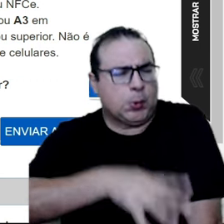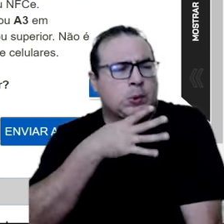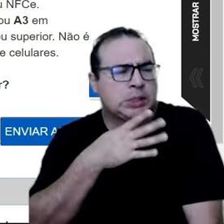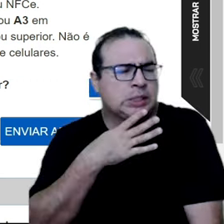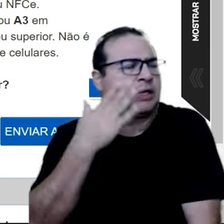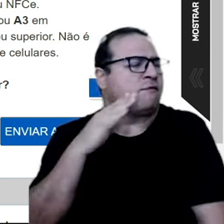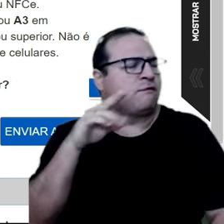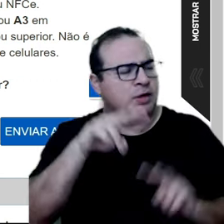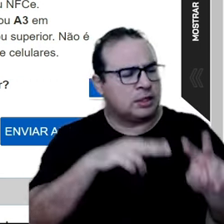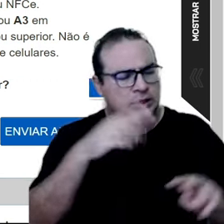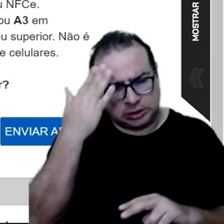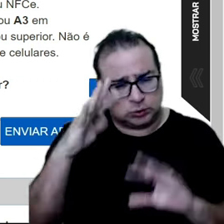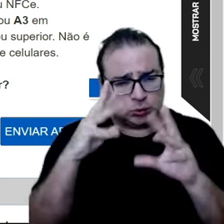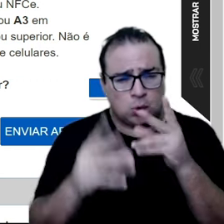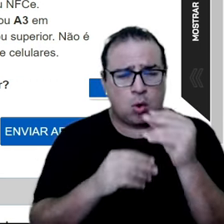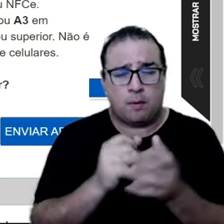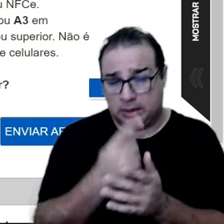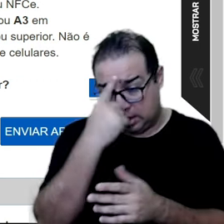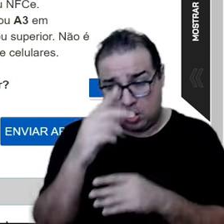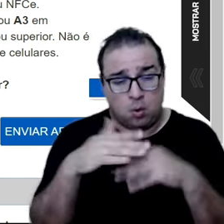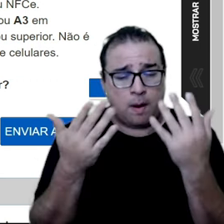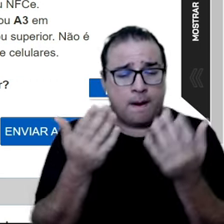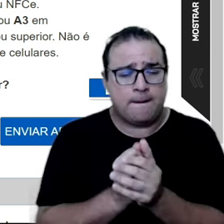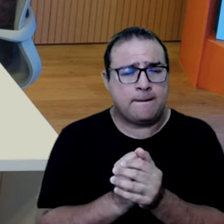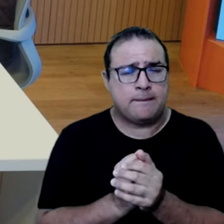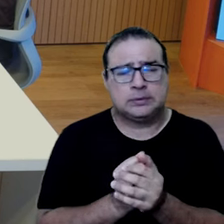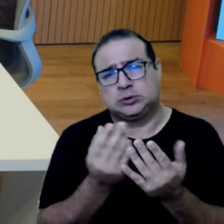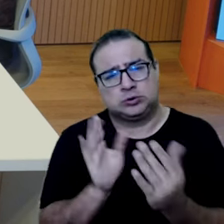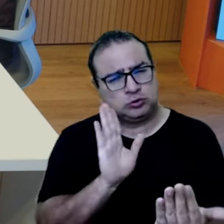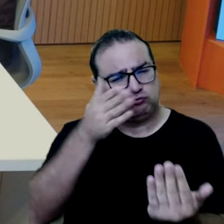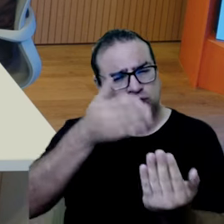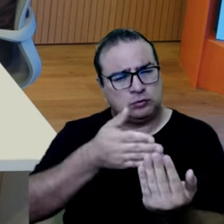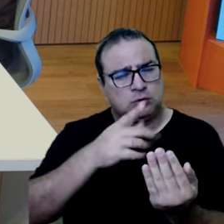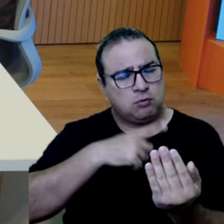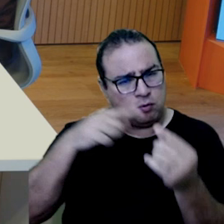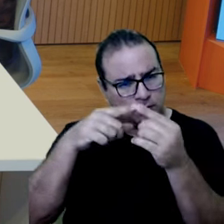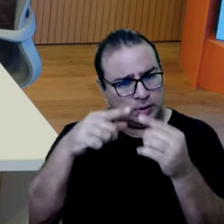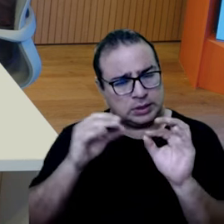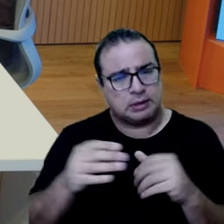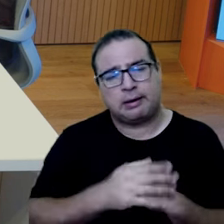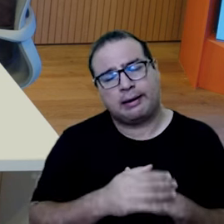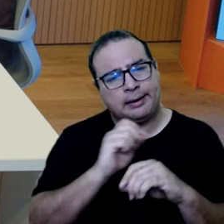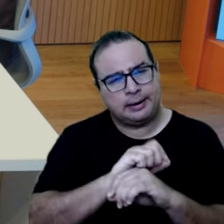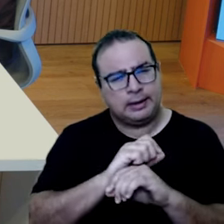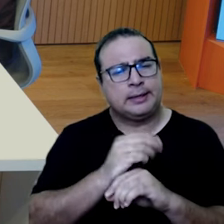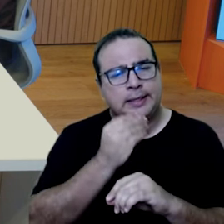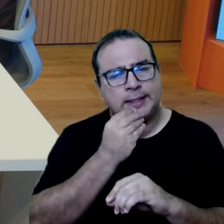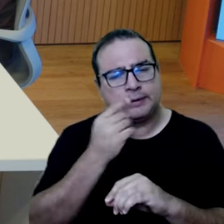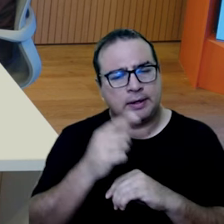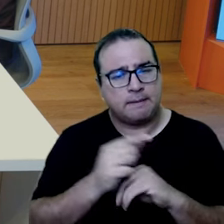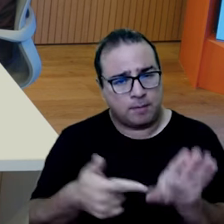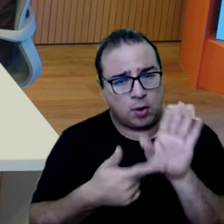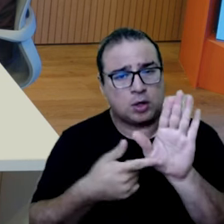essa perspectiva né Eh a ideia aqui é ser o mais vai direto possível é claro eu mostro Aonde é